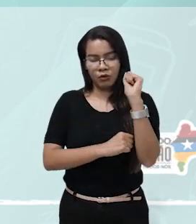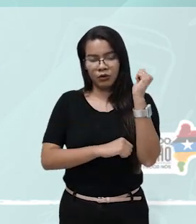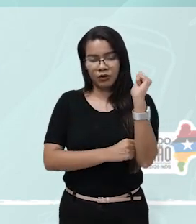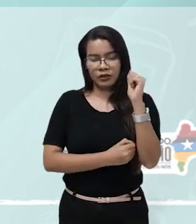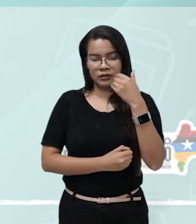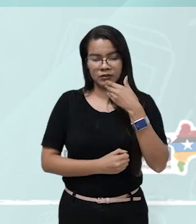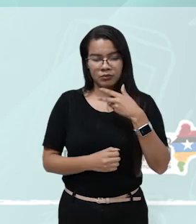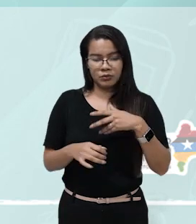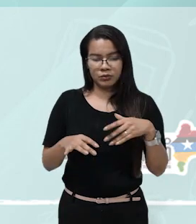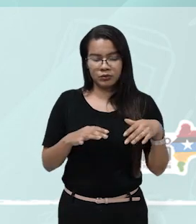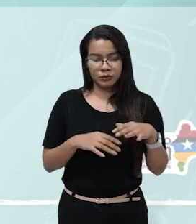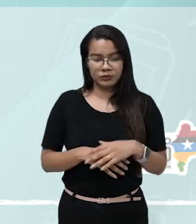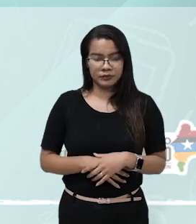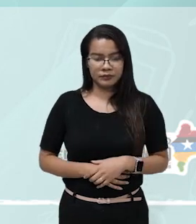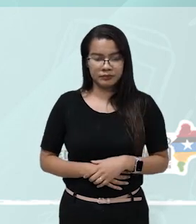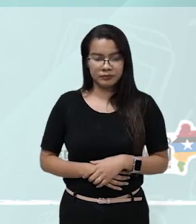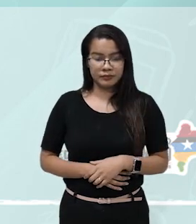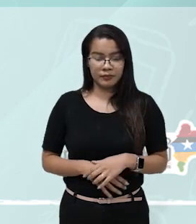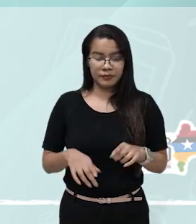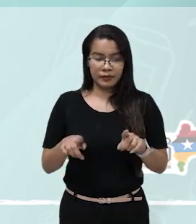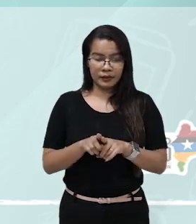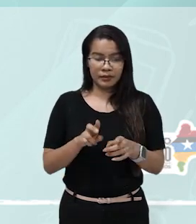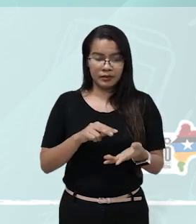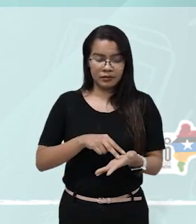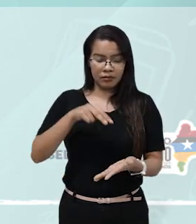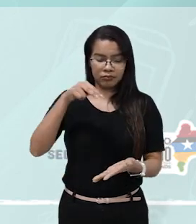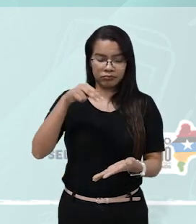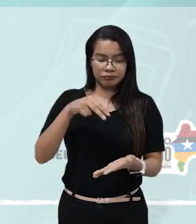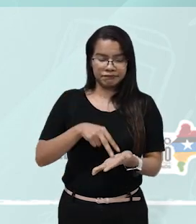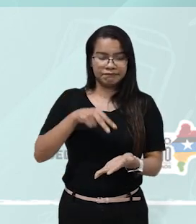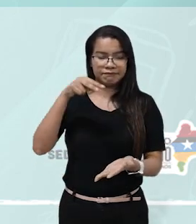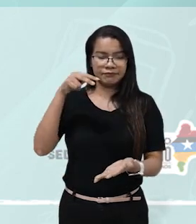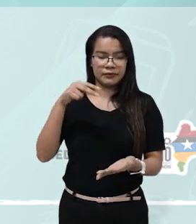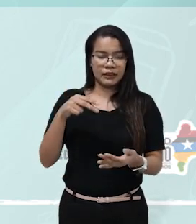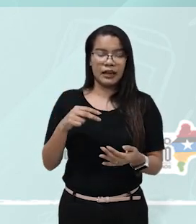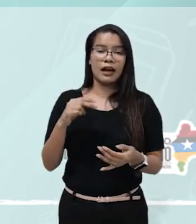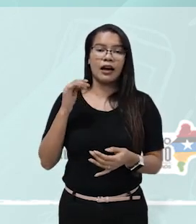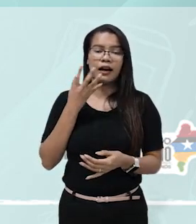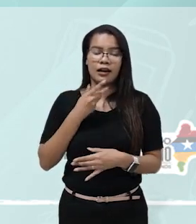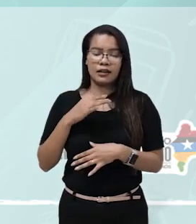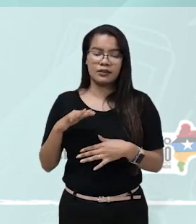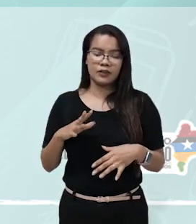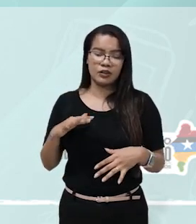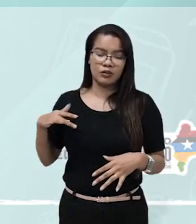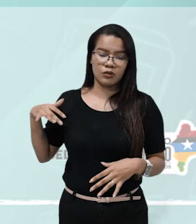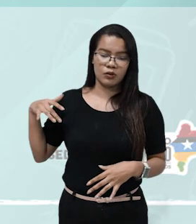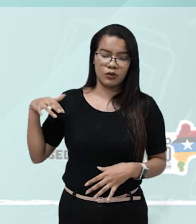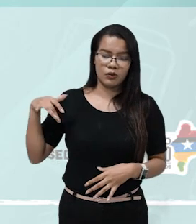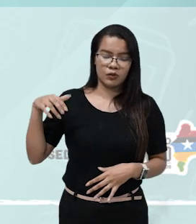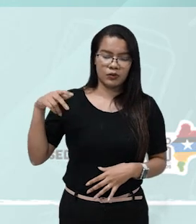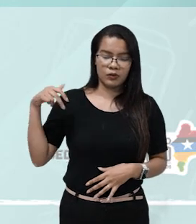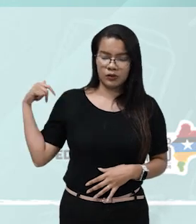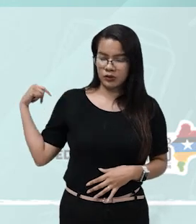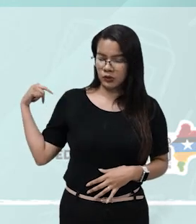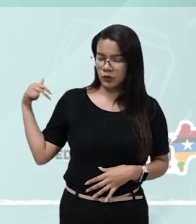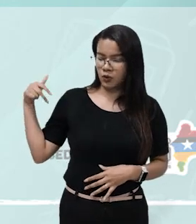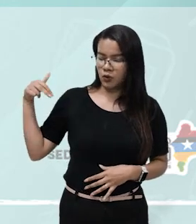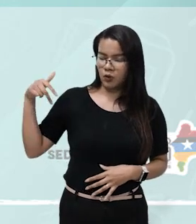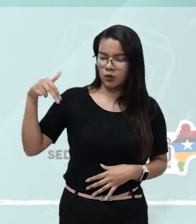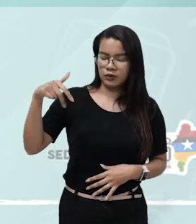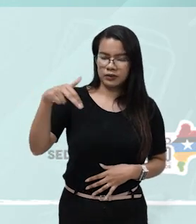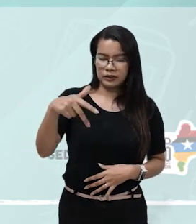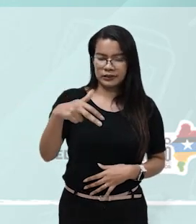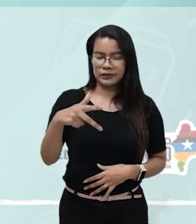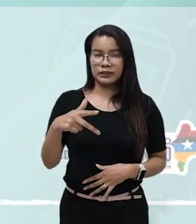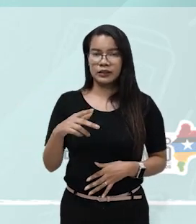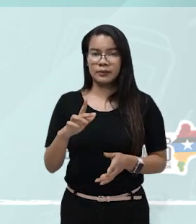dessa criança. Saltos monopedais. A criança vem correndo com a perna direita, por exemplo, ela toca aqui a perna direita, ela tem